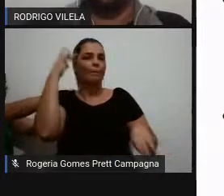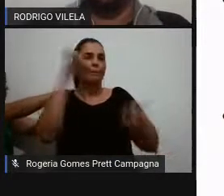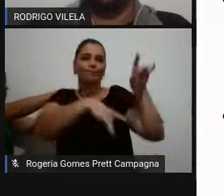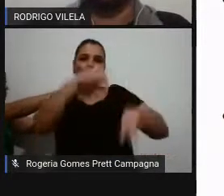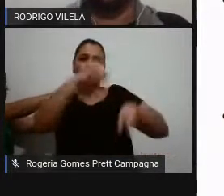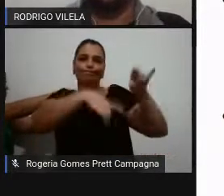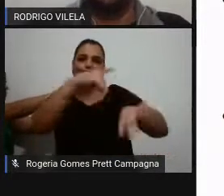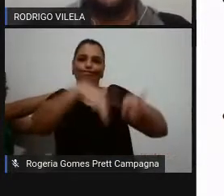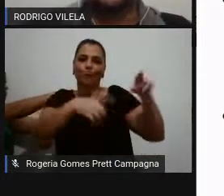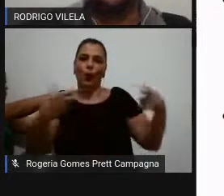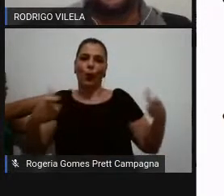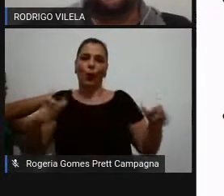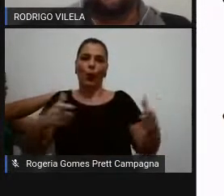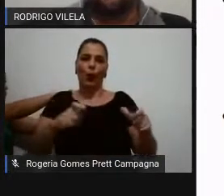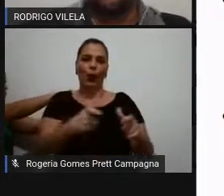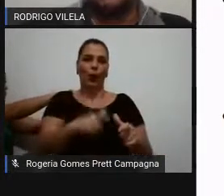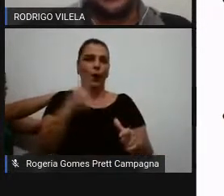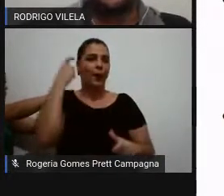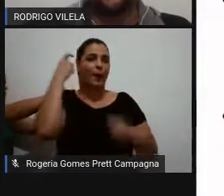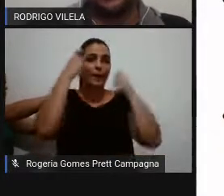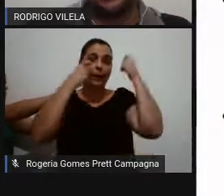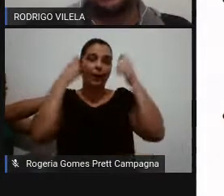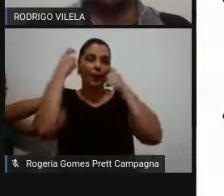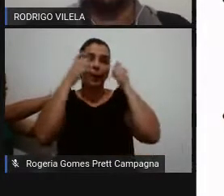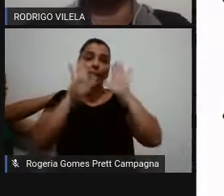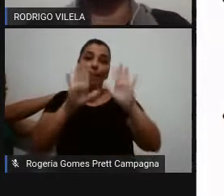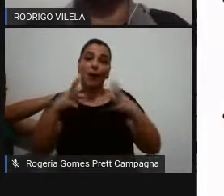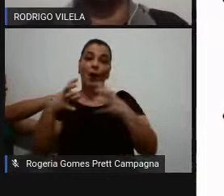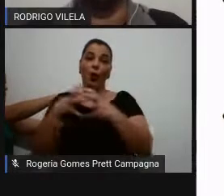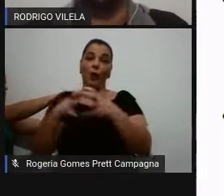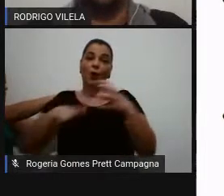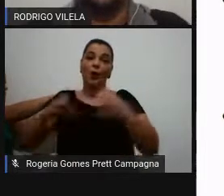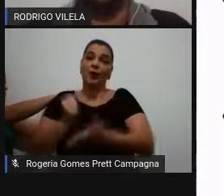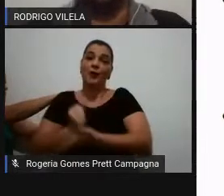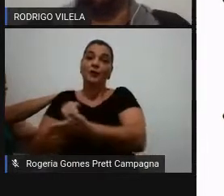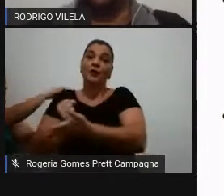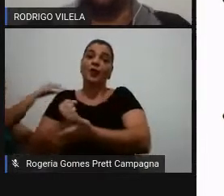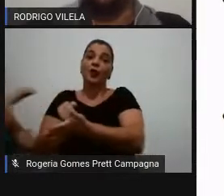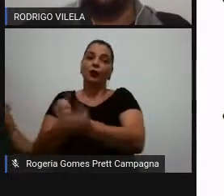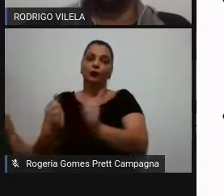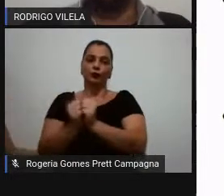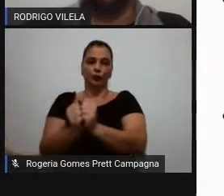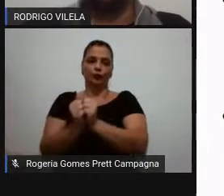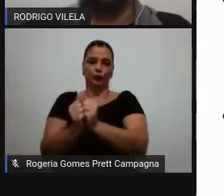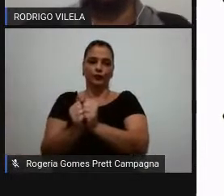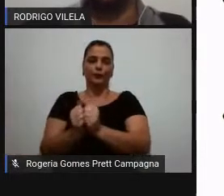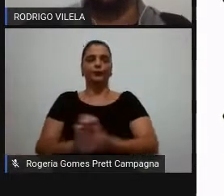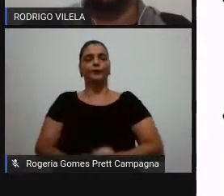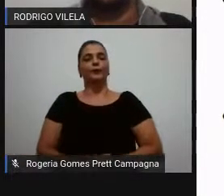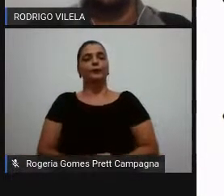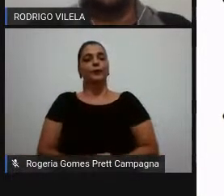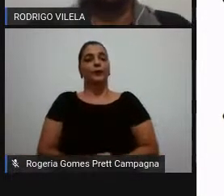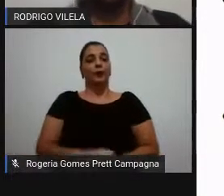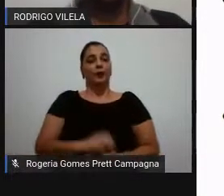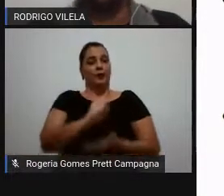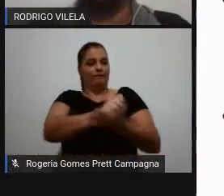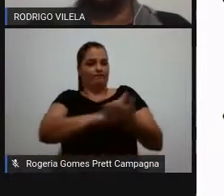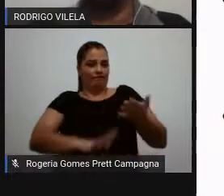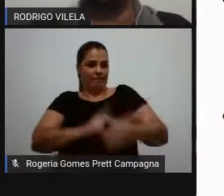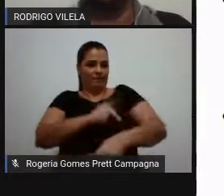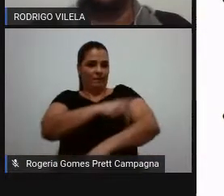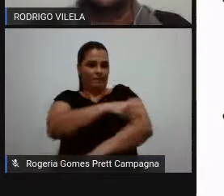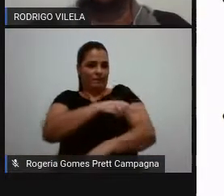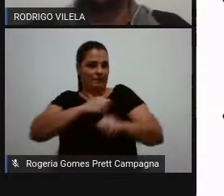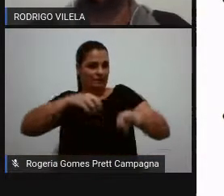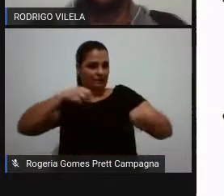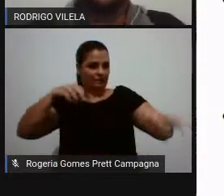que passar uma segurança para a nossa comunidade, para que a gente caminhasse junto. E nessas APNTs nós tínhamos a certeza que o